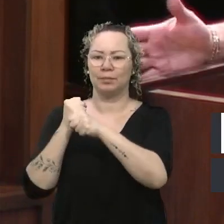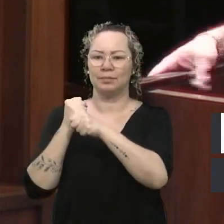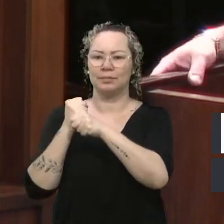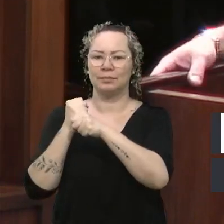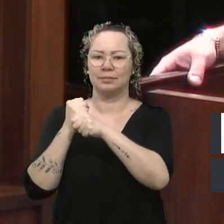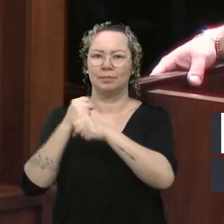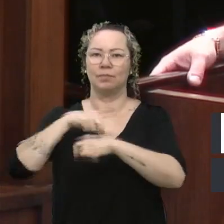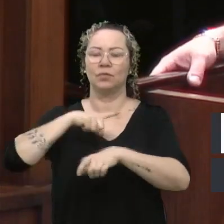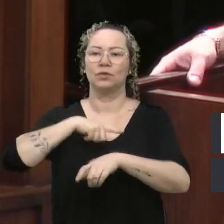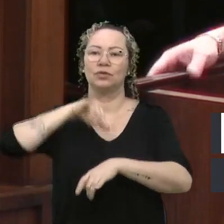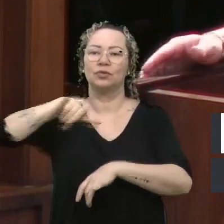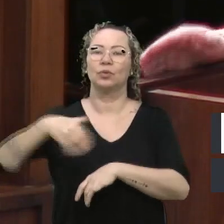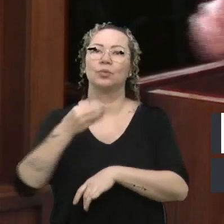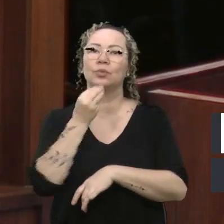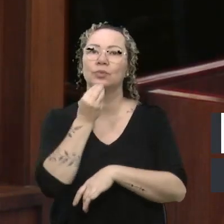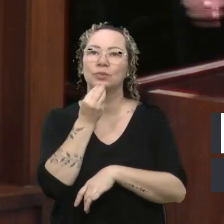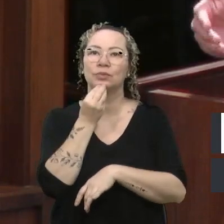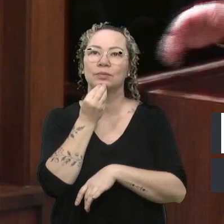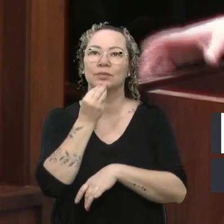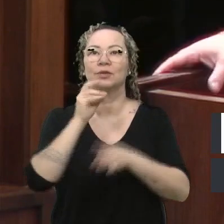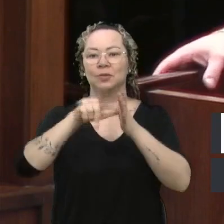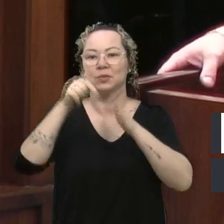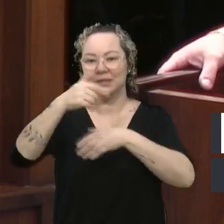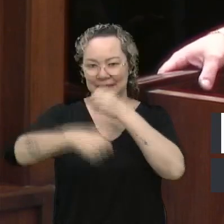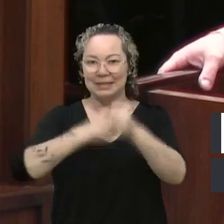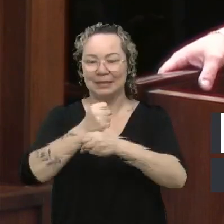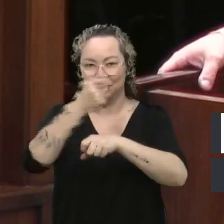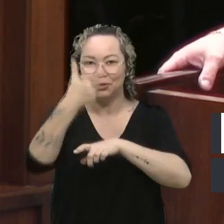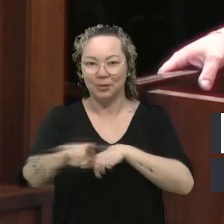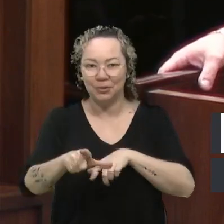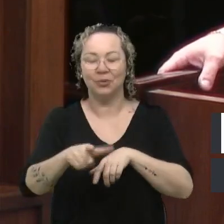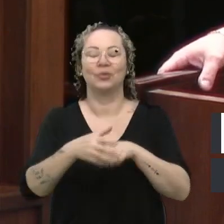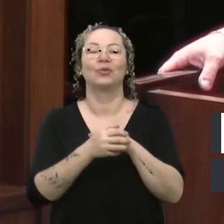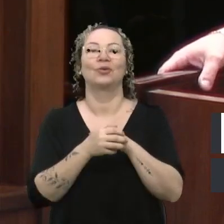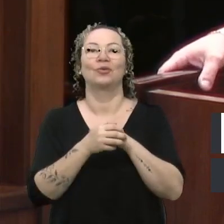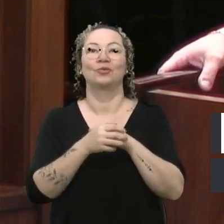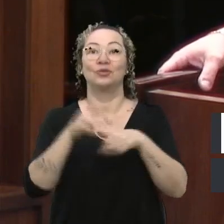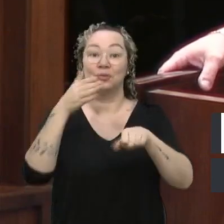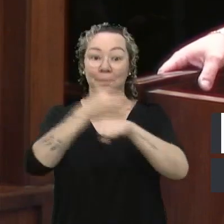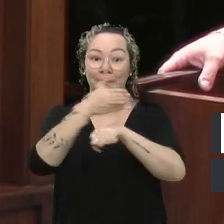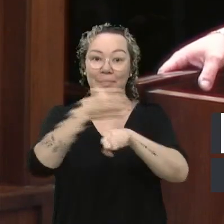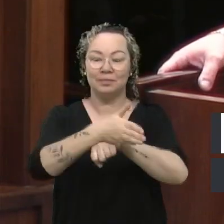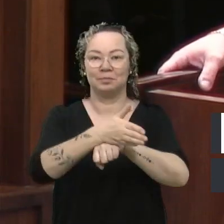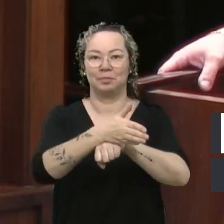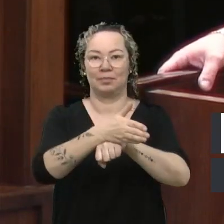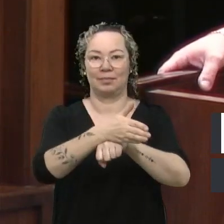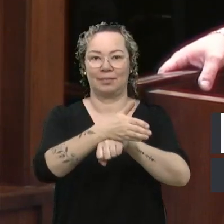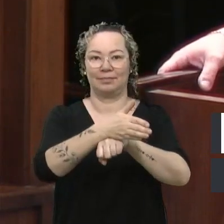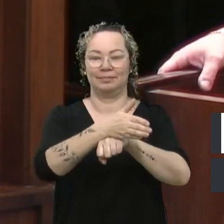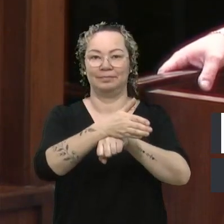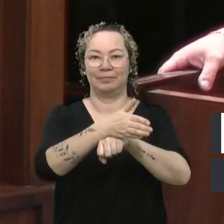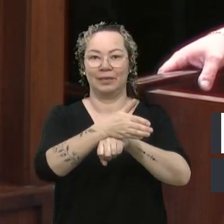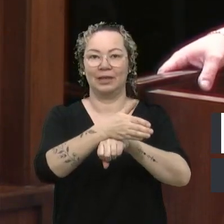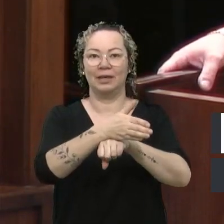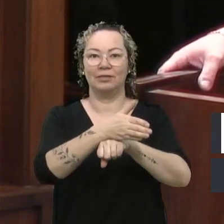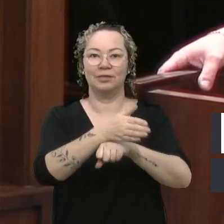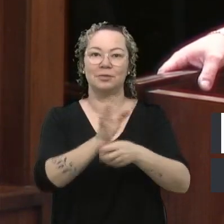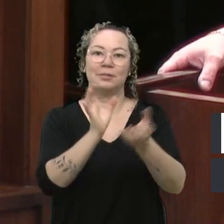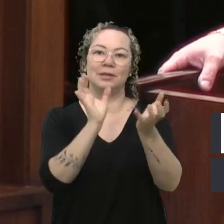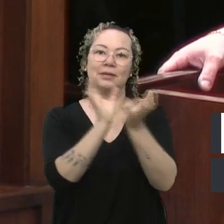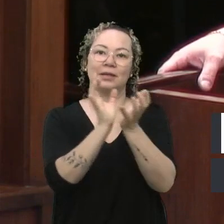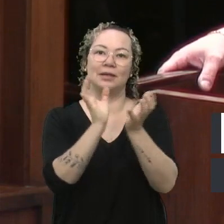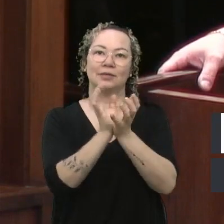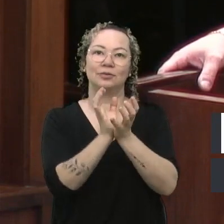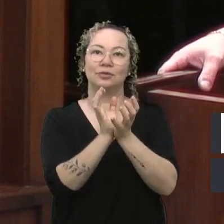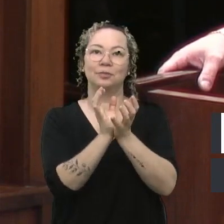a oportunidade, e depois desse ano reafirmamos isso também, de fazer parte da frente parlamentar, né? Então, a